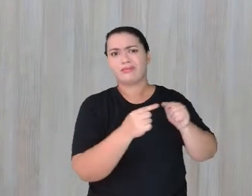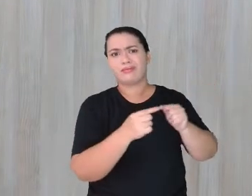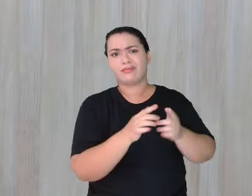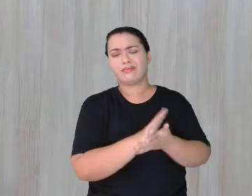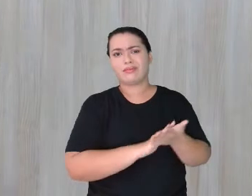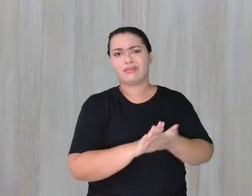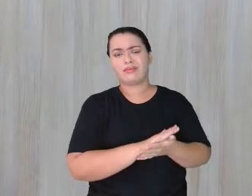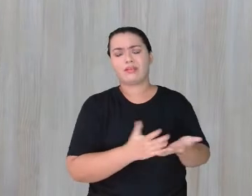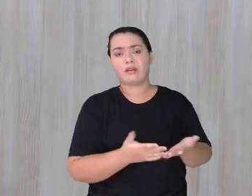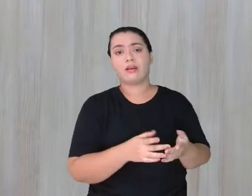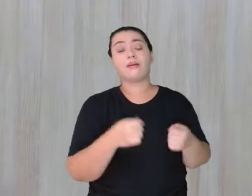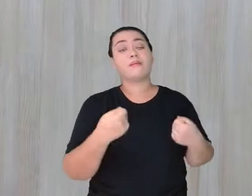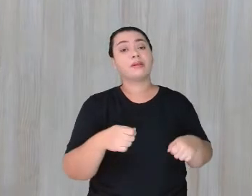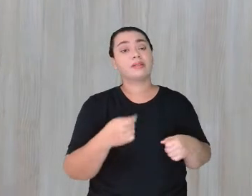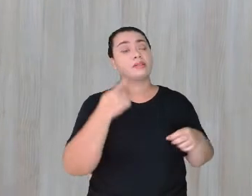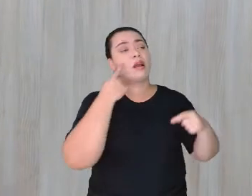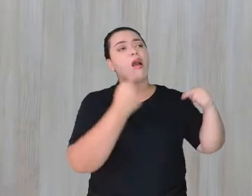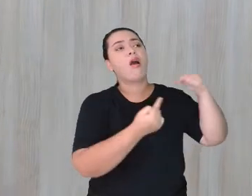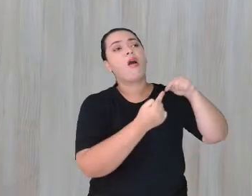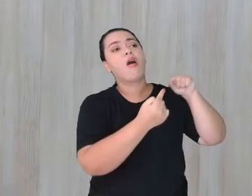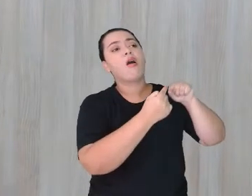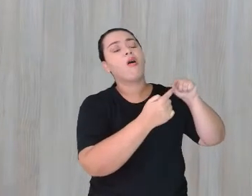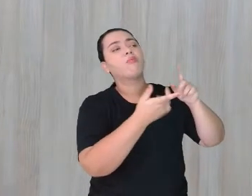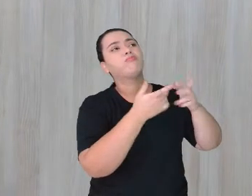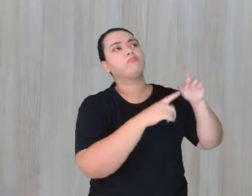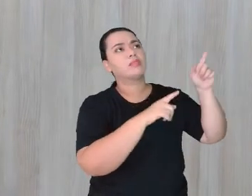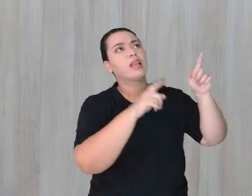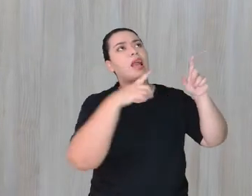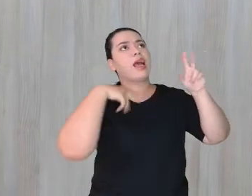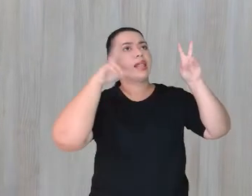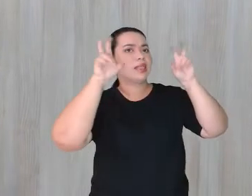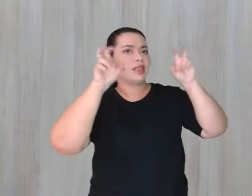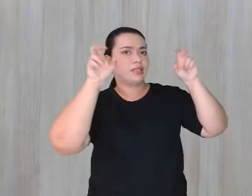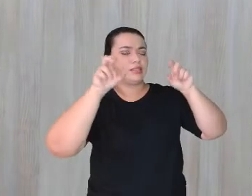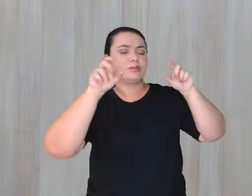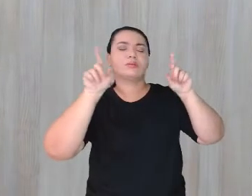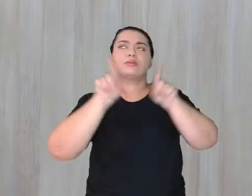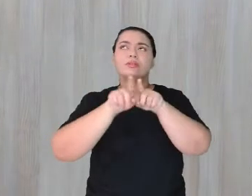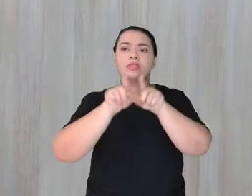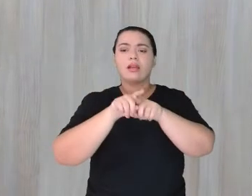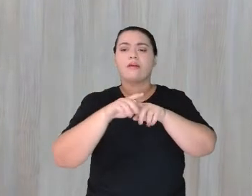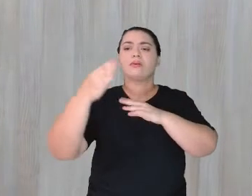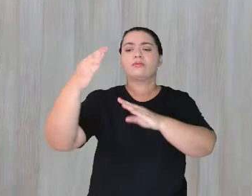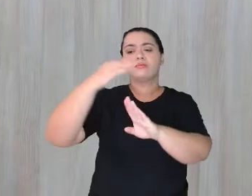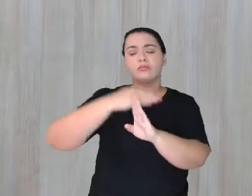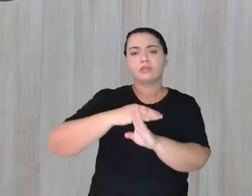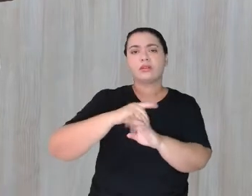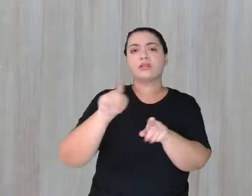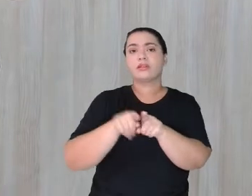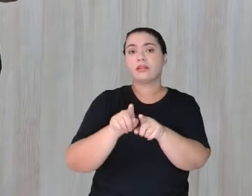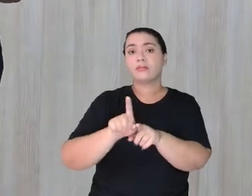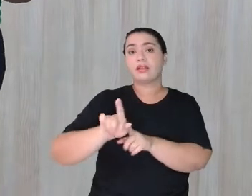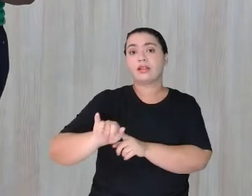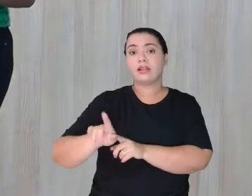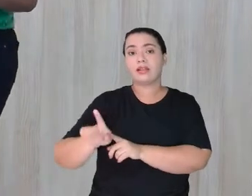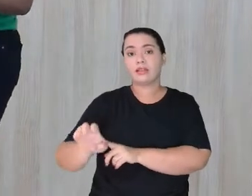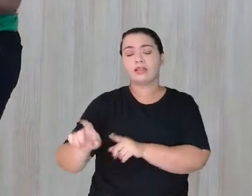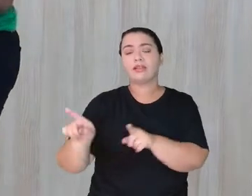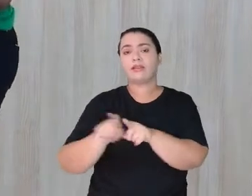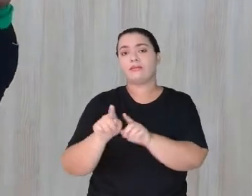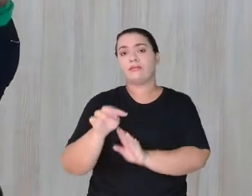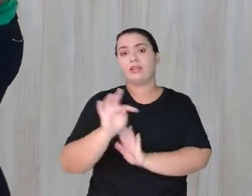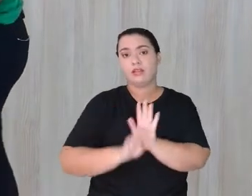bom respeitar a coerência das ideias entre o título, o subtítulo, o lead e o corpo do texto,